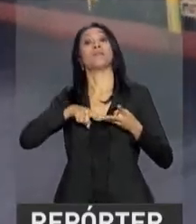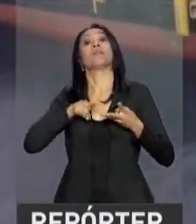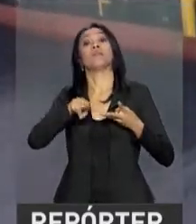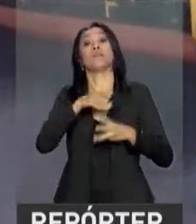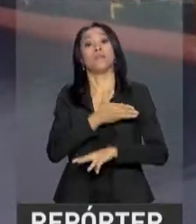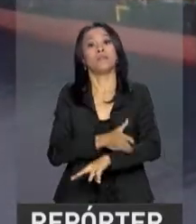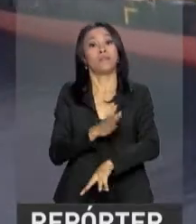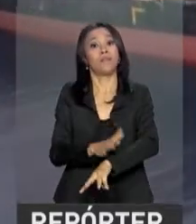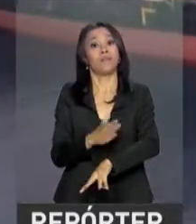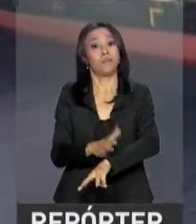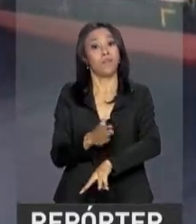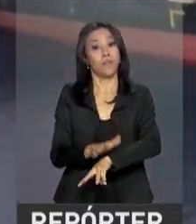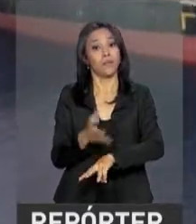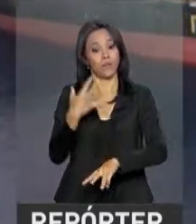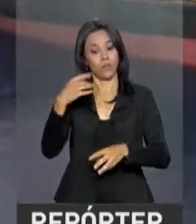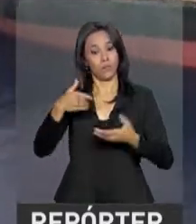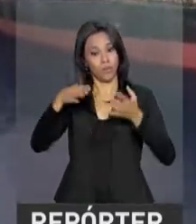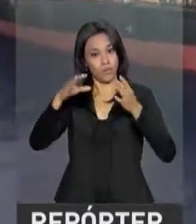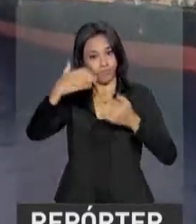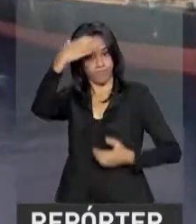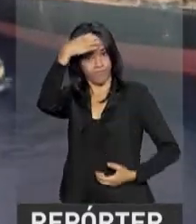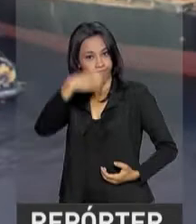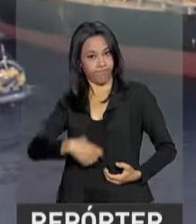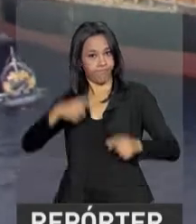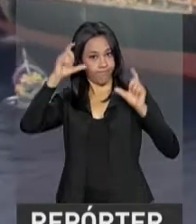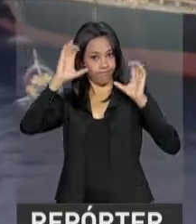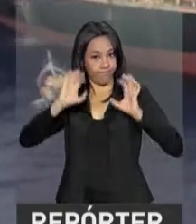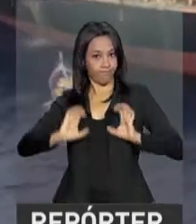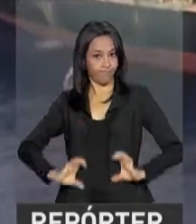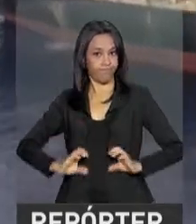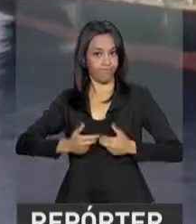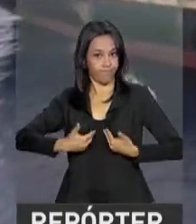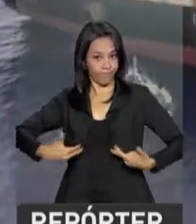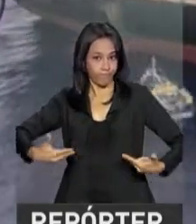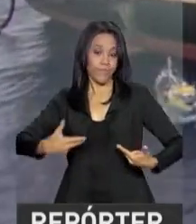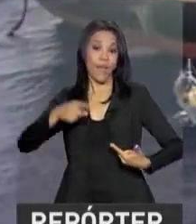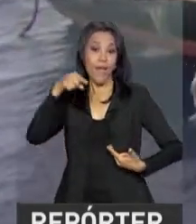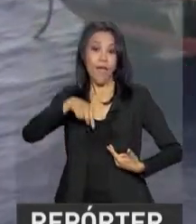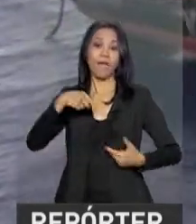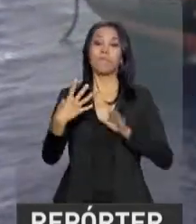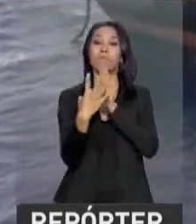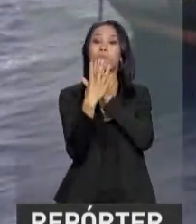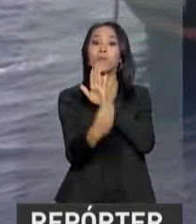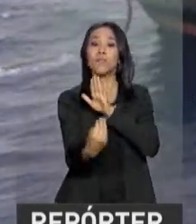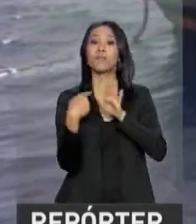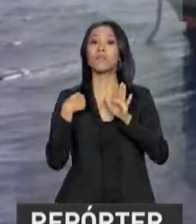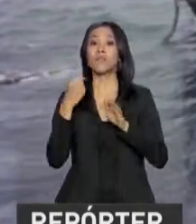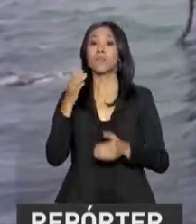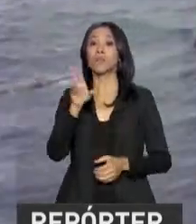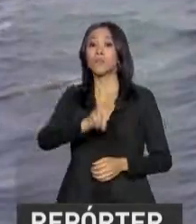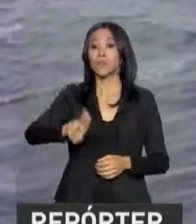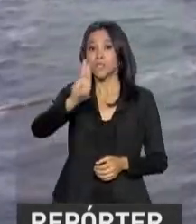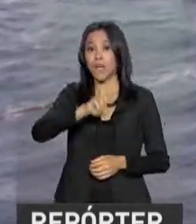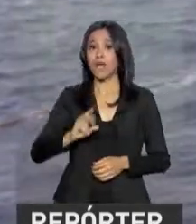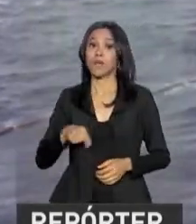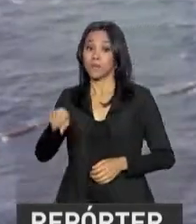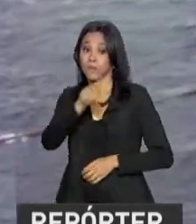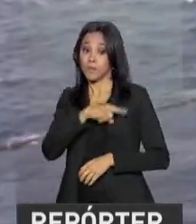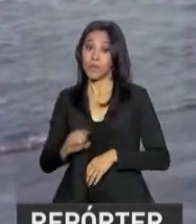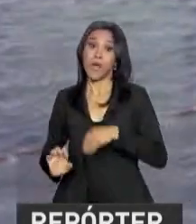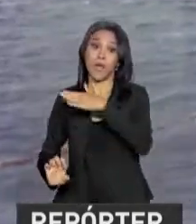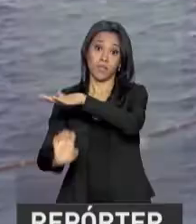treinamentos sobre conduta integridade fórmula que tem ajudado as empresas públicas a melhorarem a